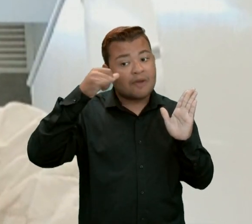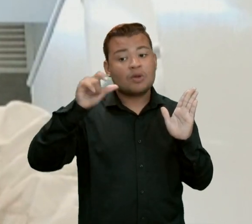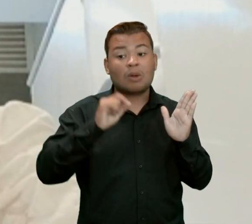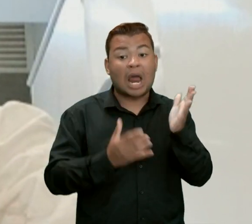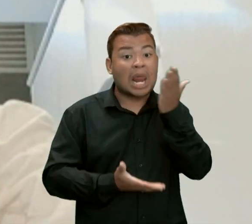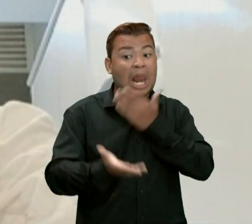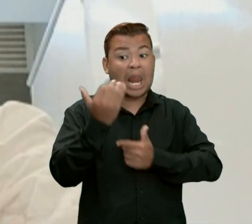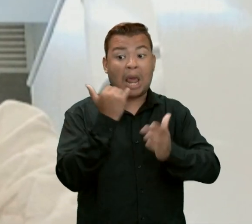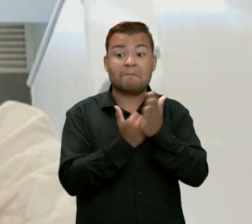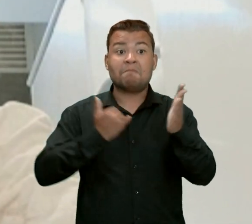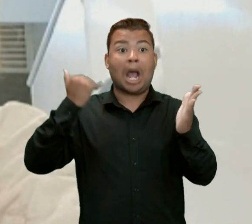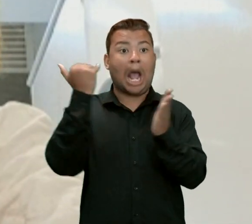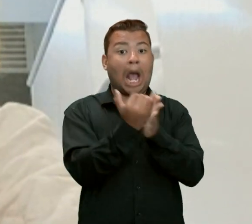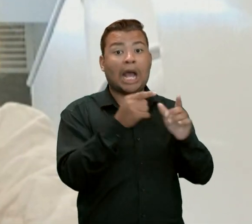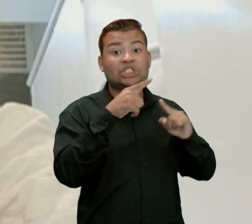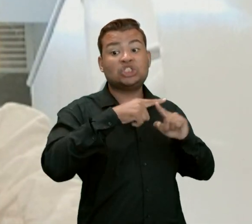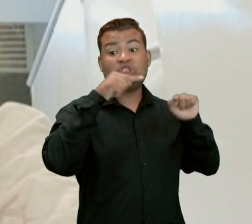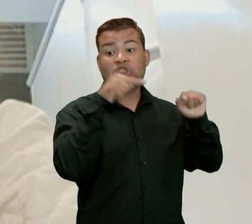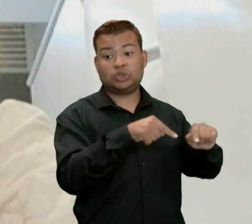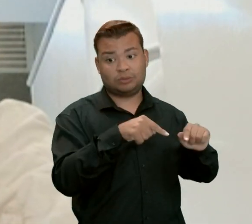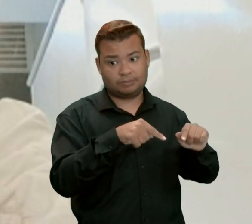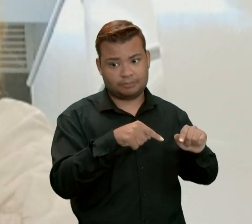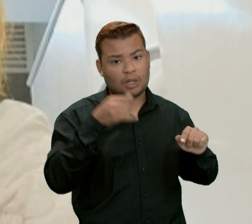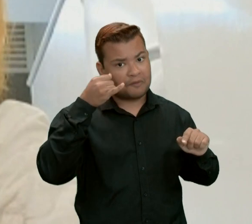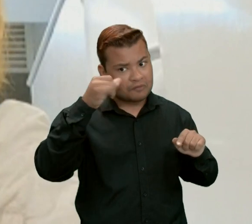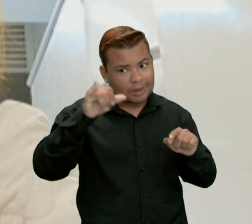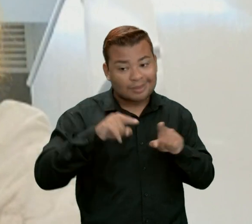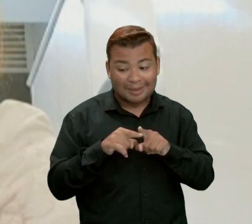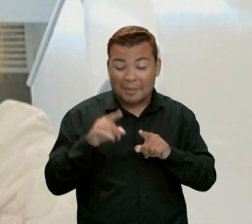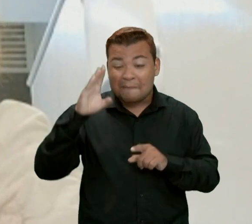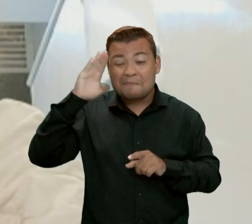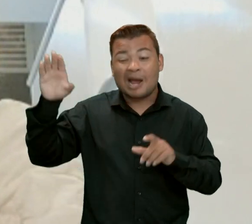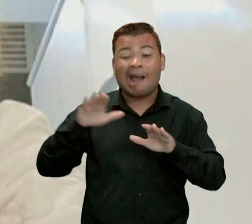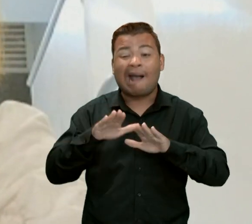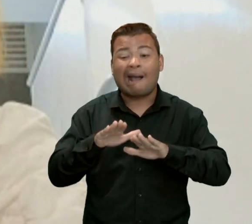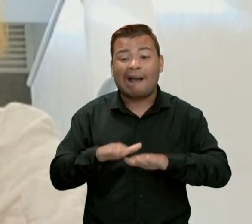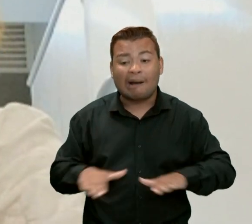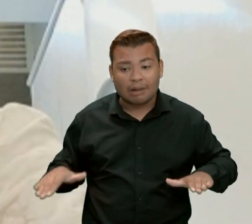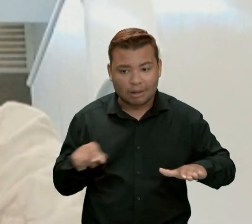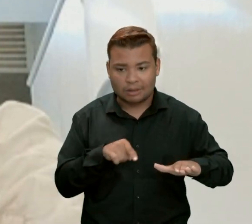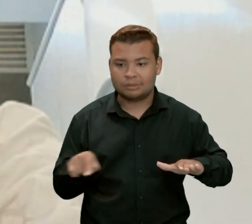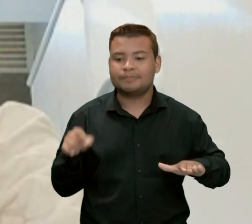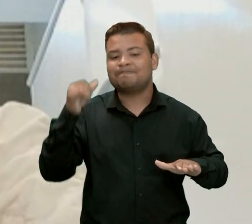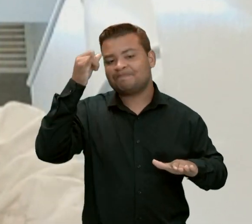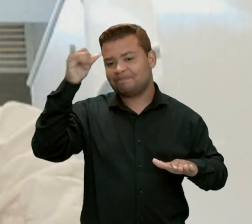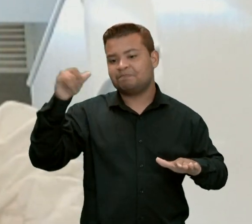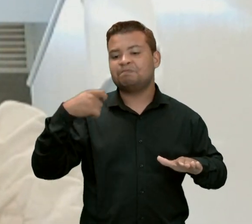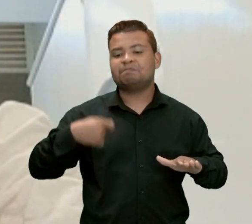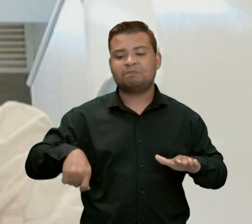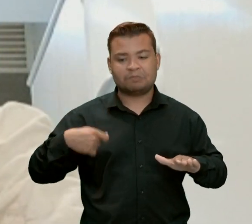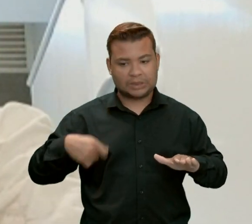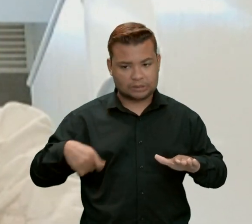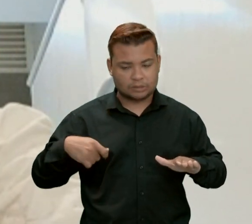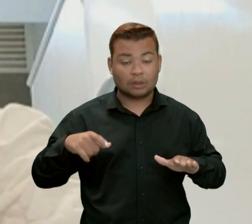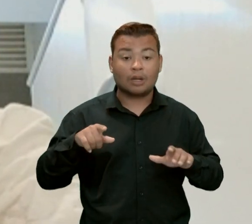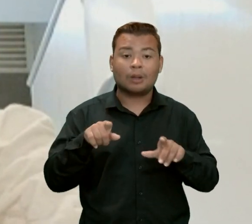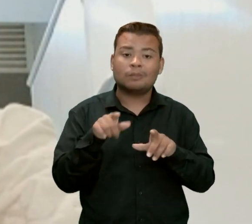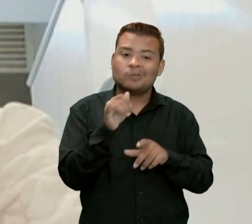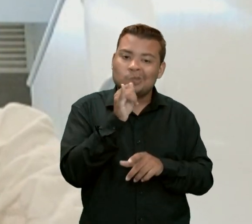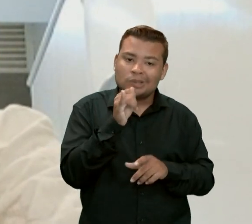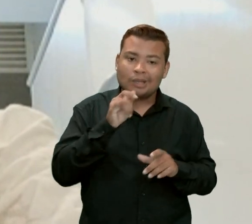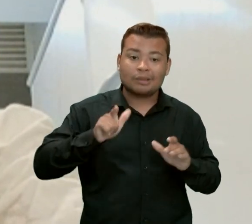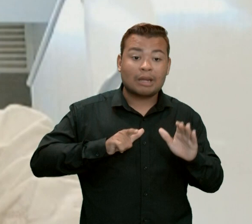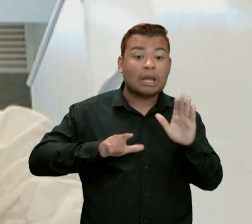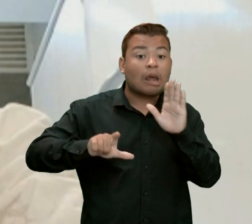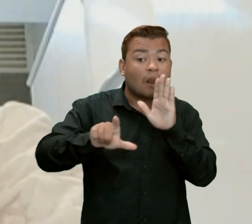excessivo, e principalmente para crianças. Então, as crianças devem evitar o consumo, inclusive existem algumas leis estaduais